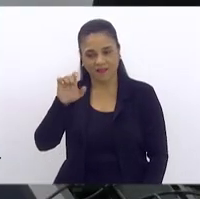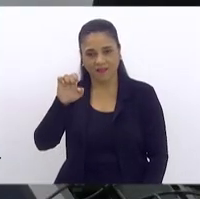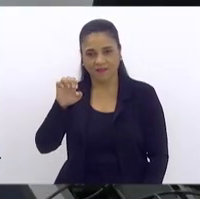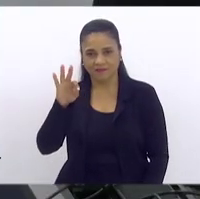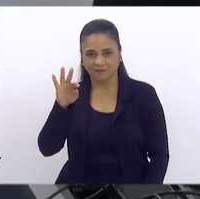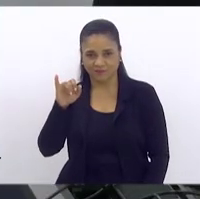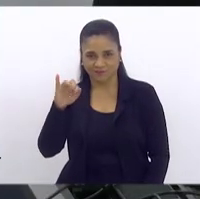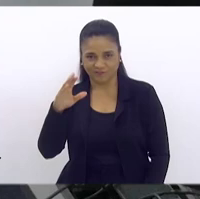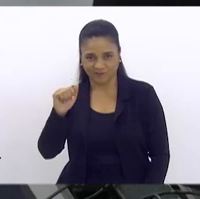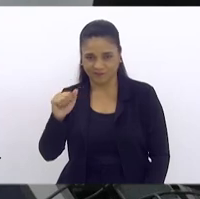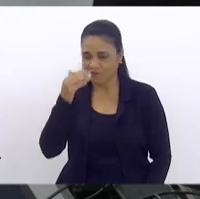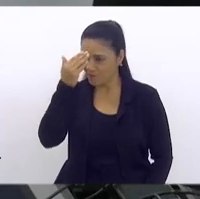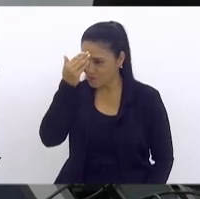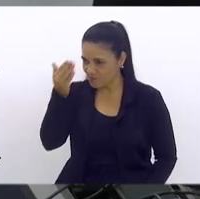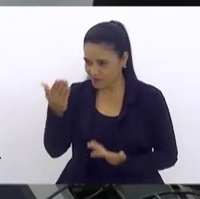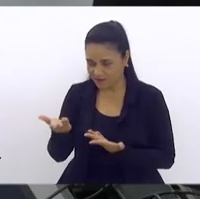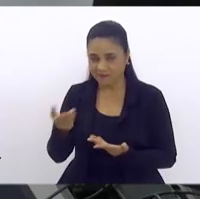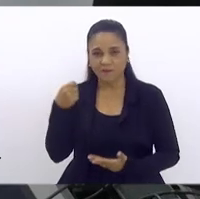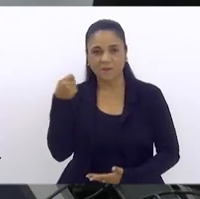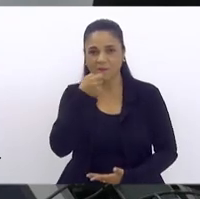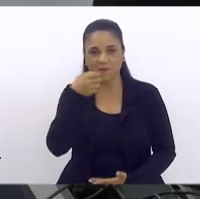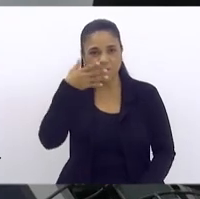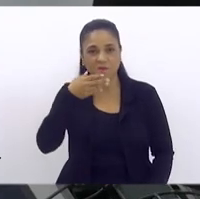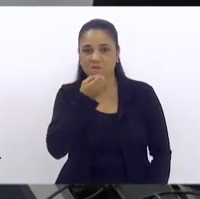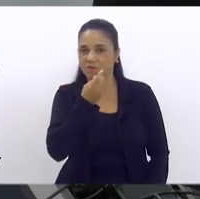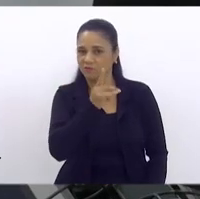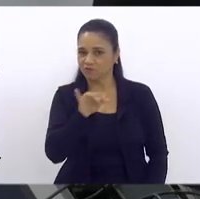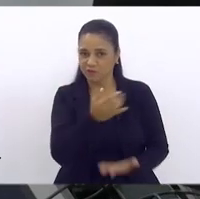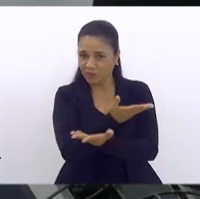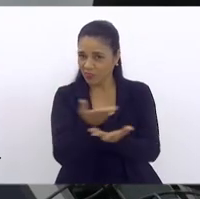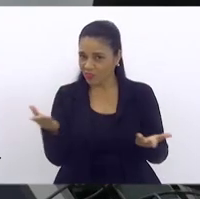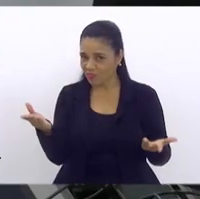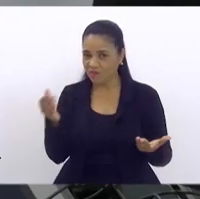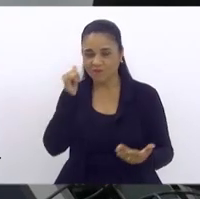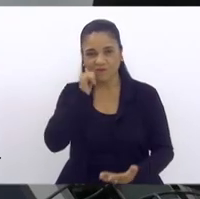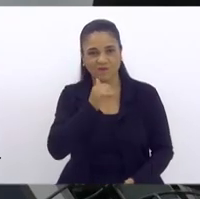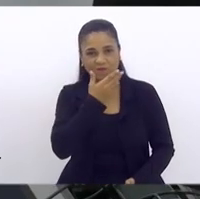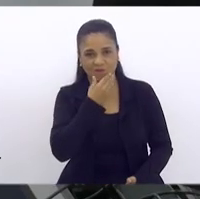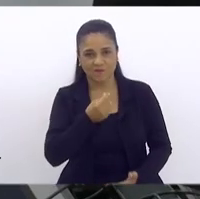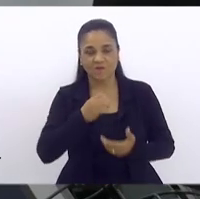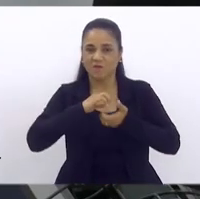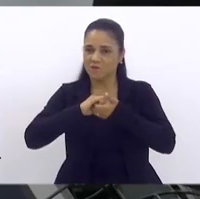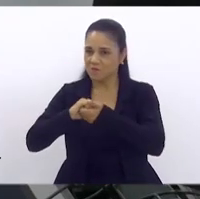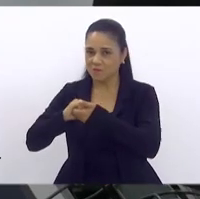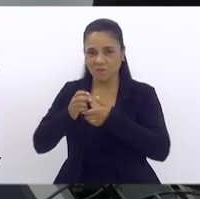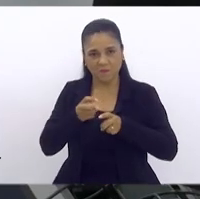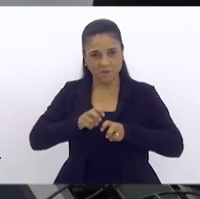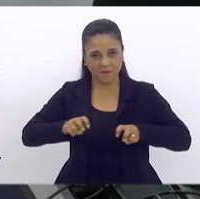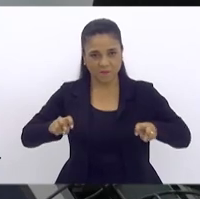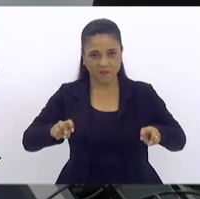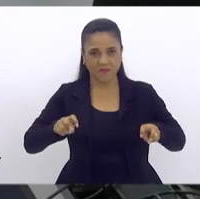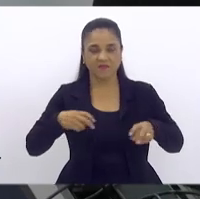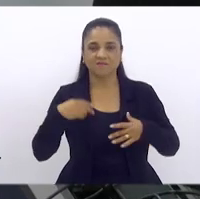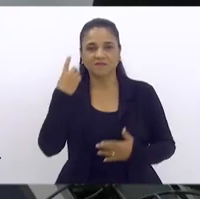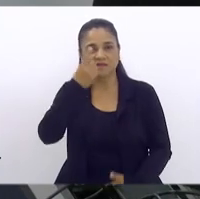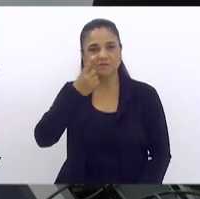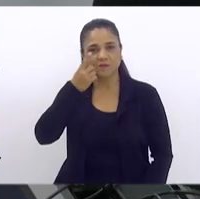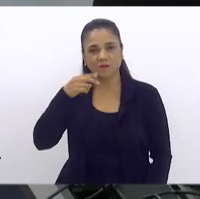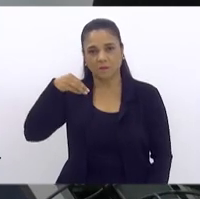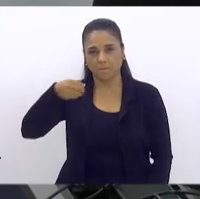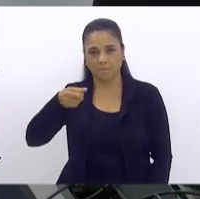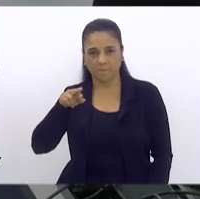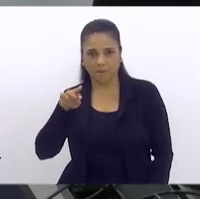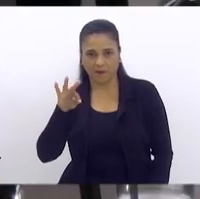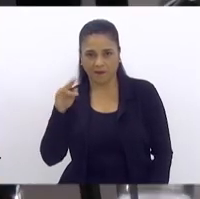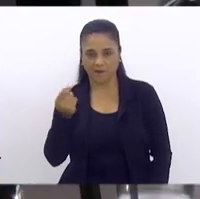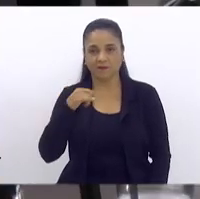A palavra é sua. Bom dia a todas e todos. Gostaria de cumprimentar a mesa, na figura das excelentíssimas deputadas Marta